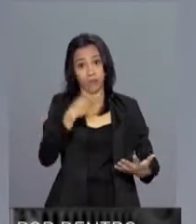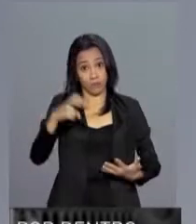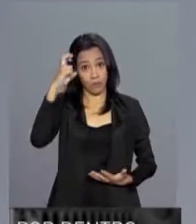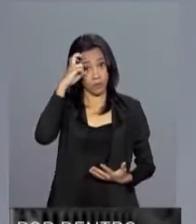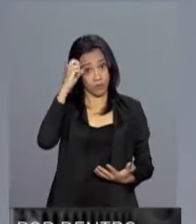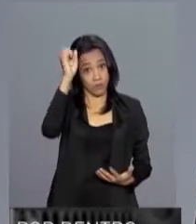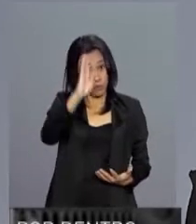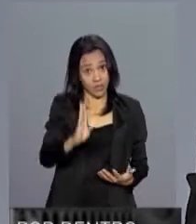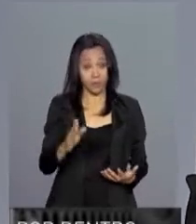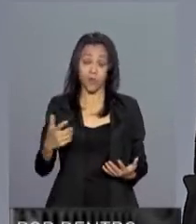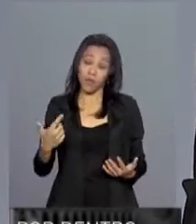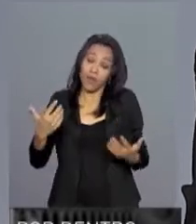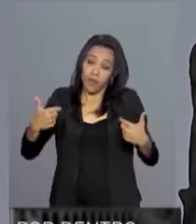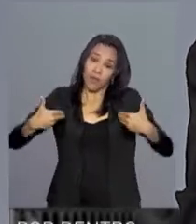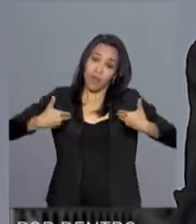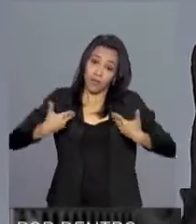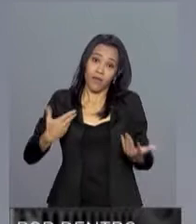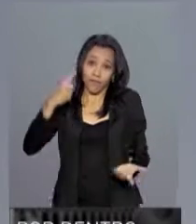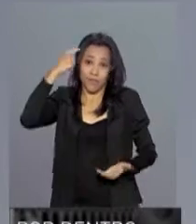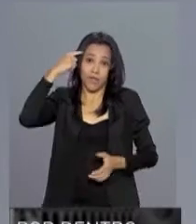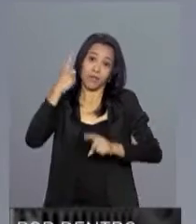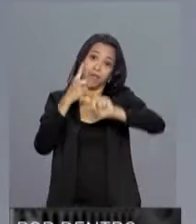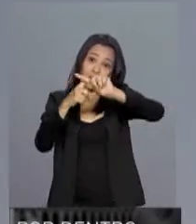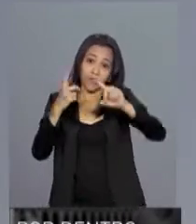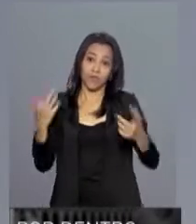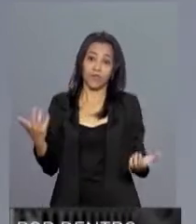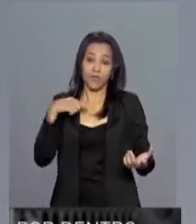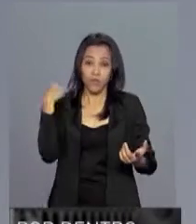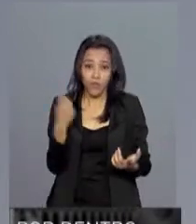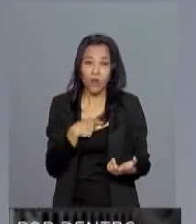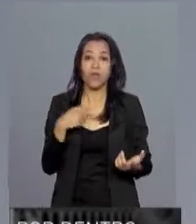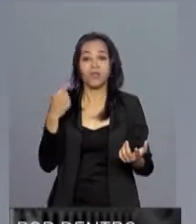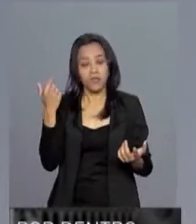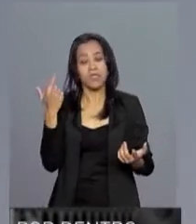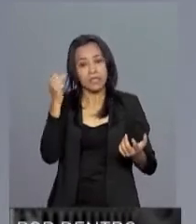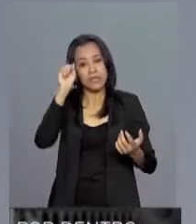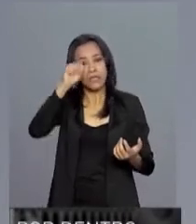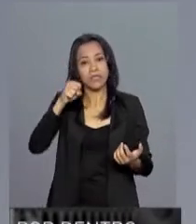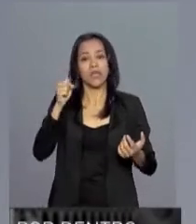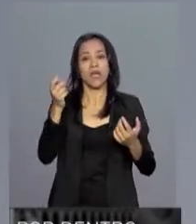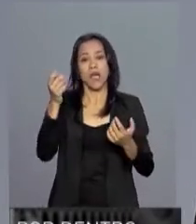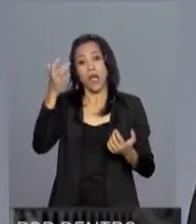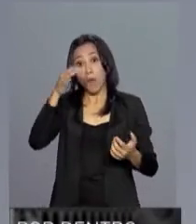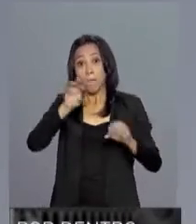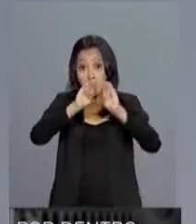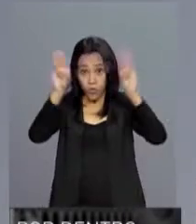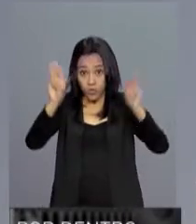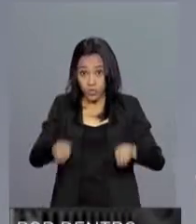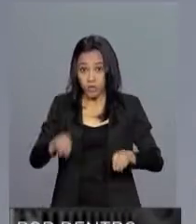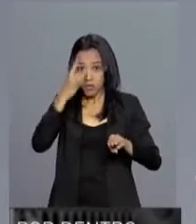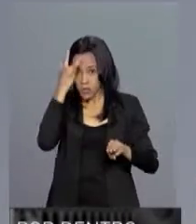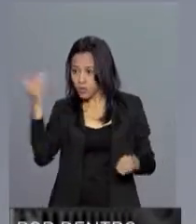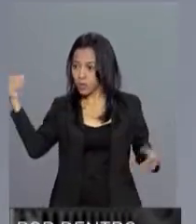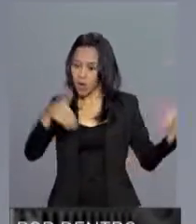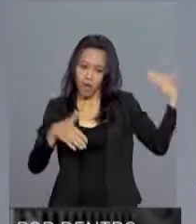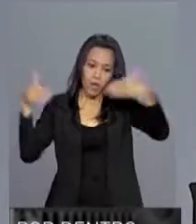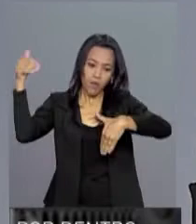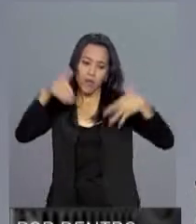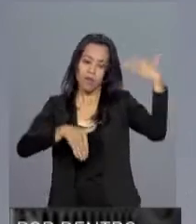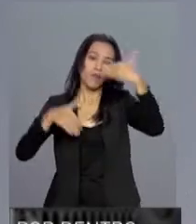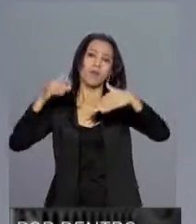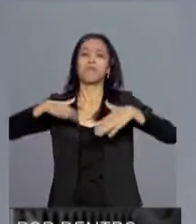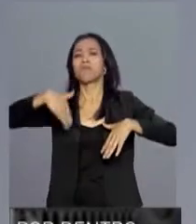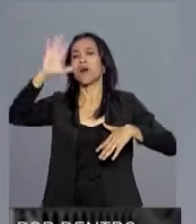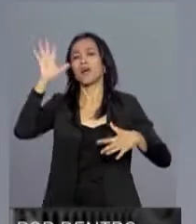eu sou otimista acho que nós estamos é é aumentando a freqüência é de museus e tornando essas instituições mais